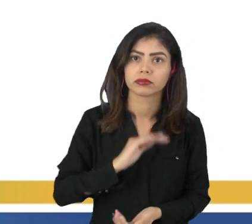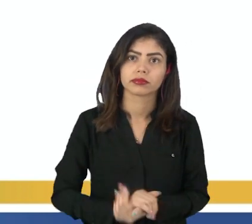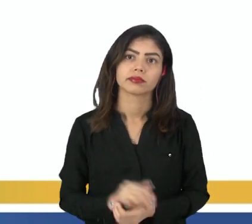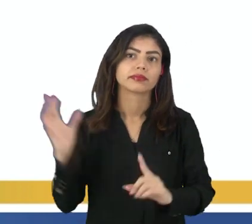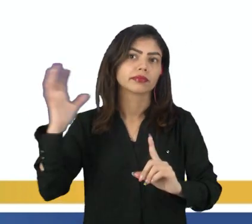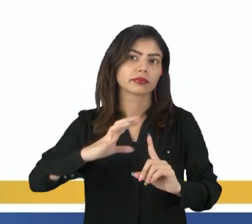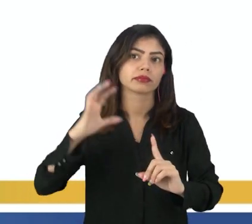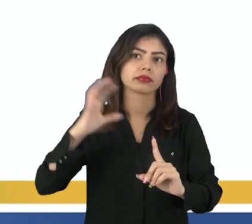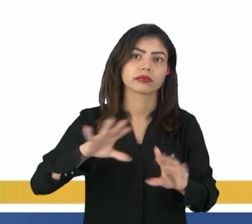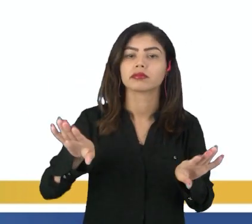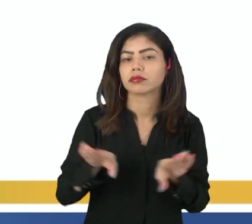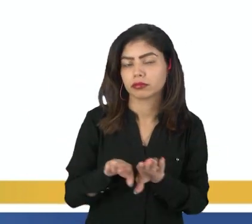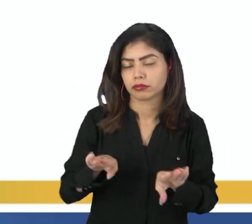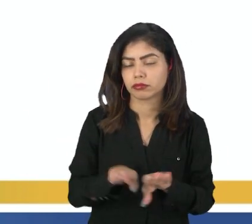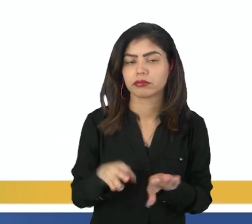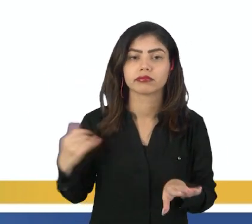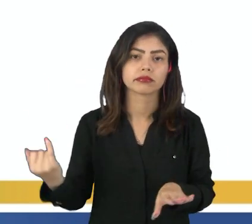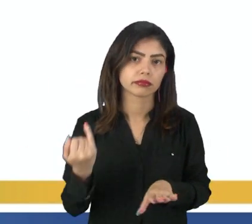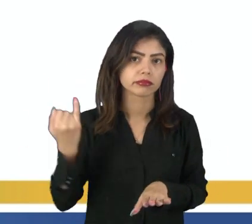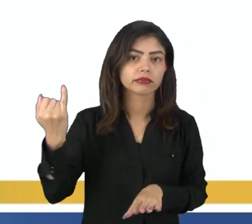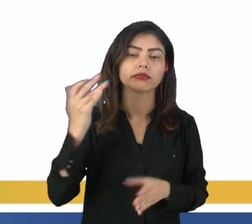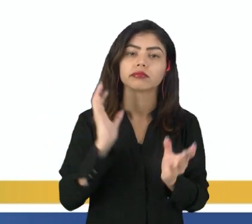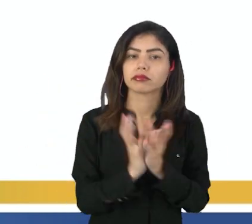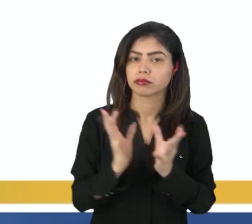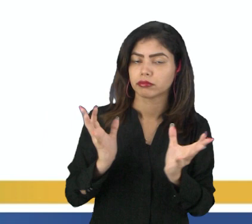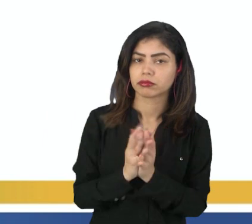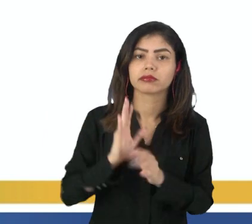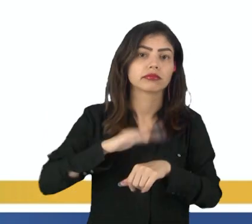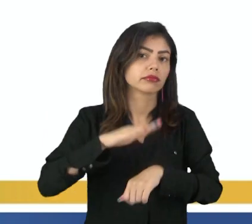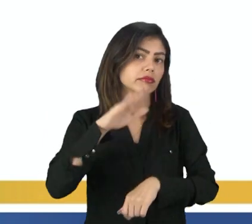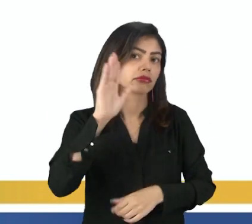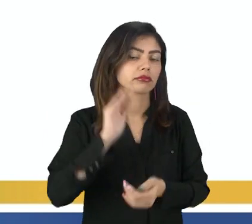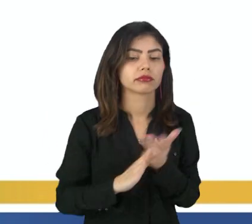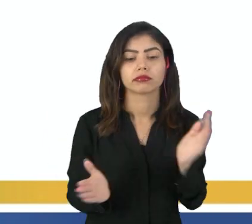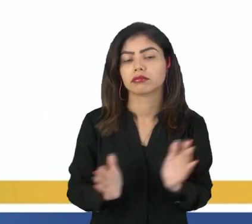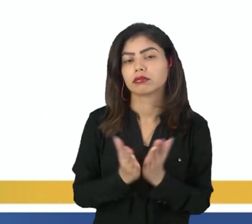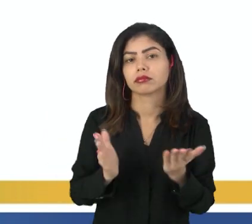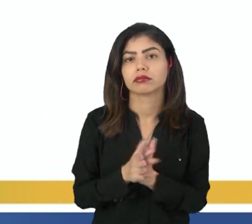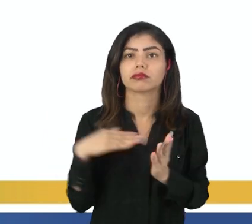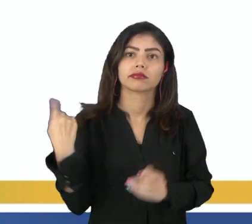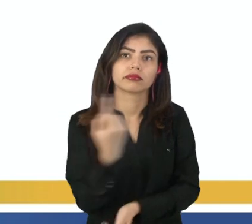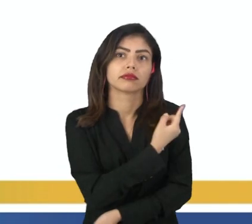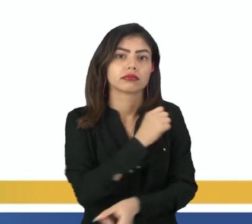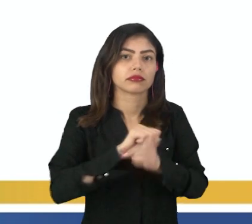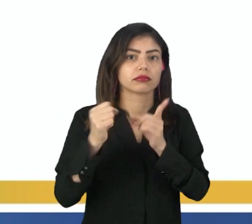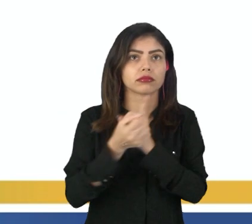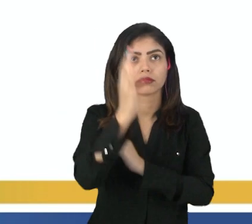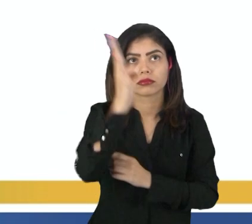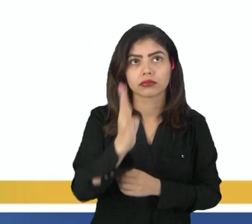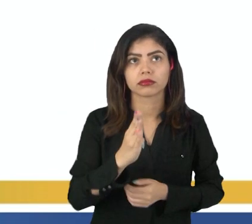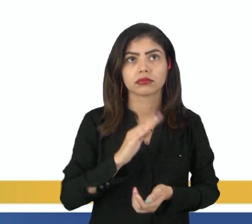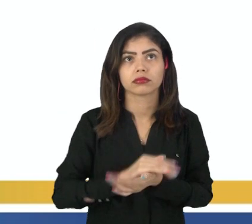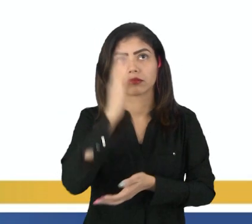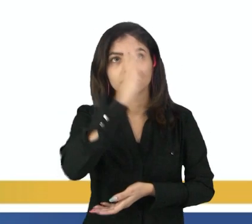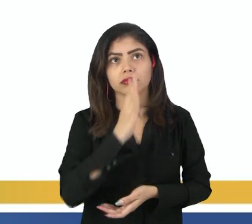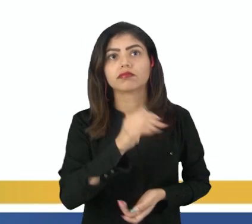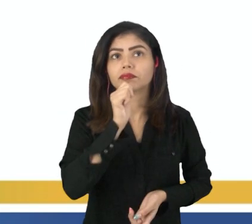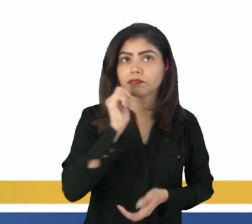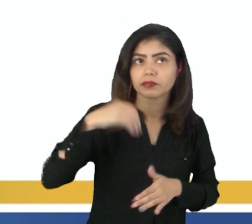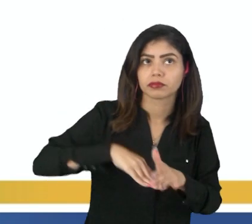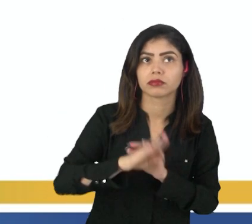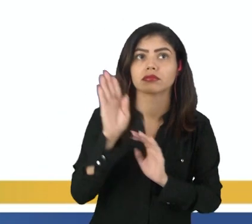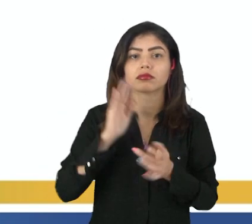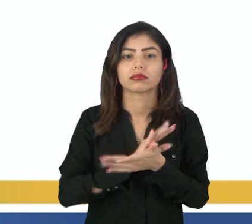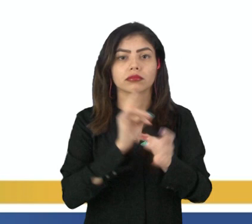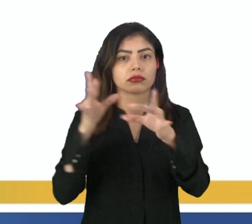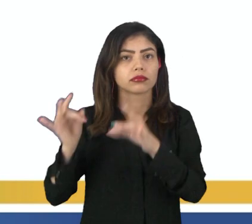isso influenciou fundamentalmente nos grupos que são mais empobrecidos na nossa sociedade brasileira. O Brasil estava inserido